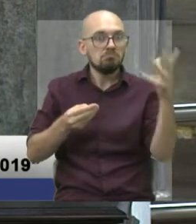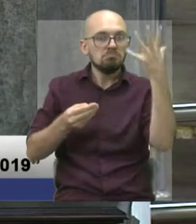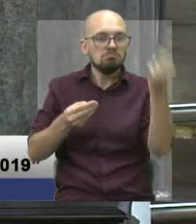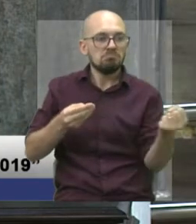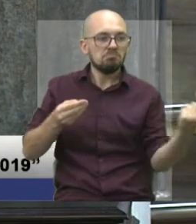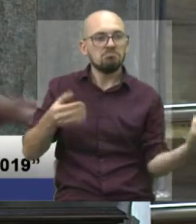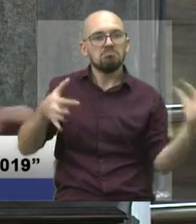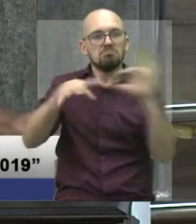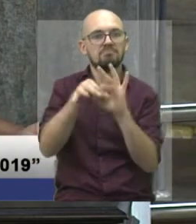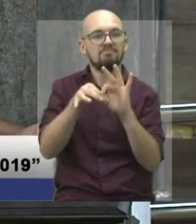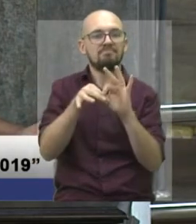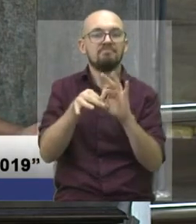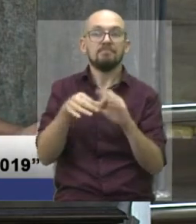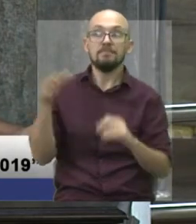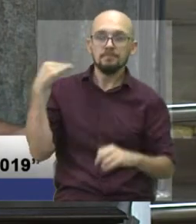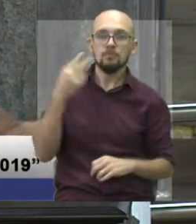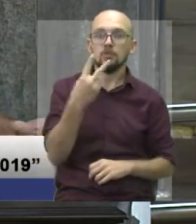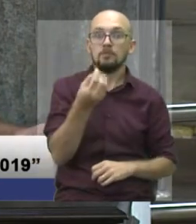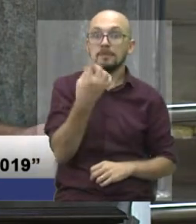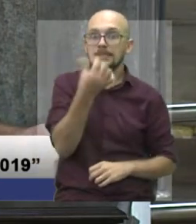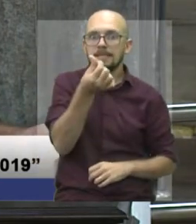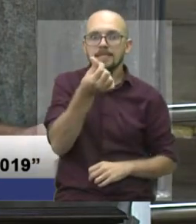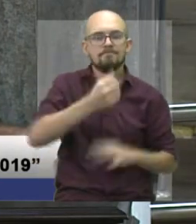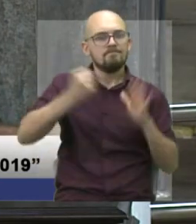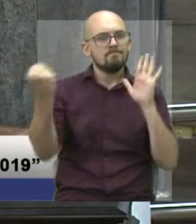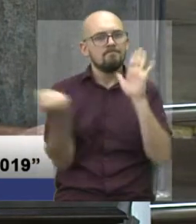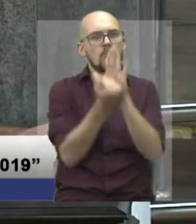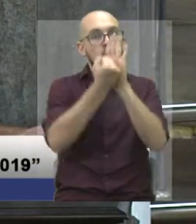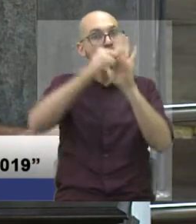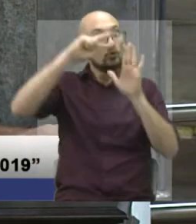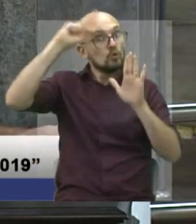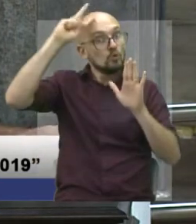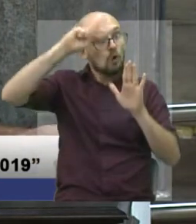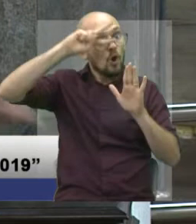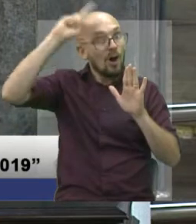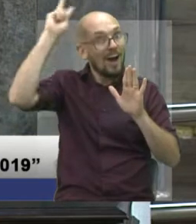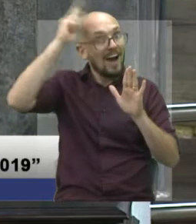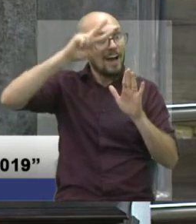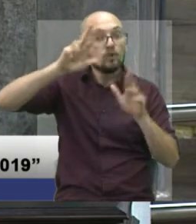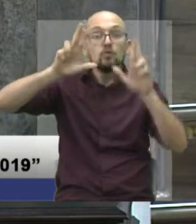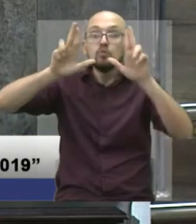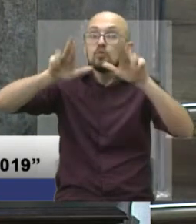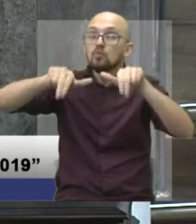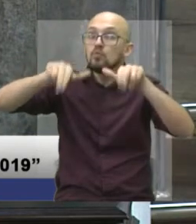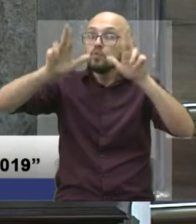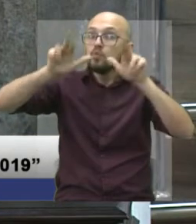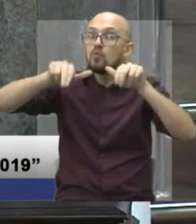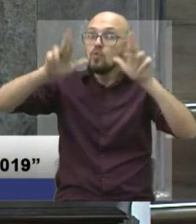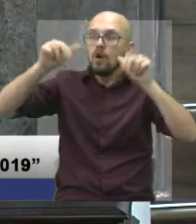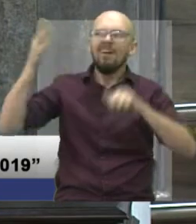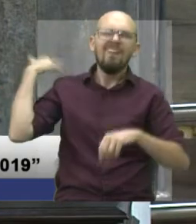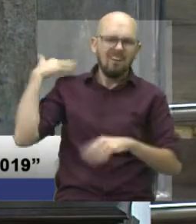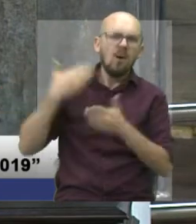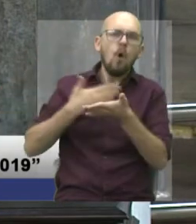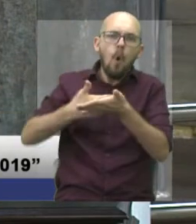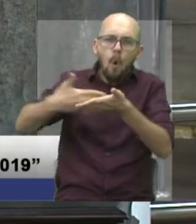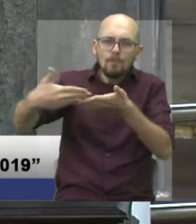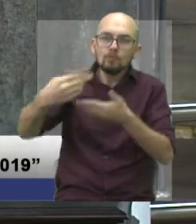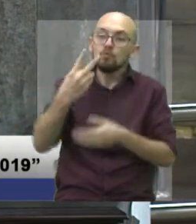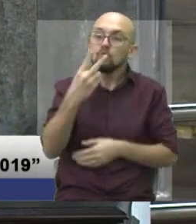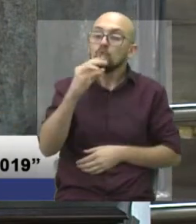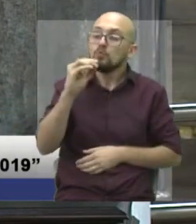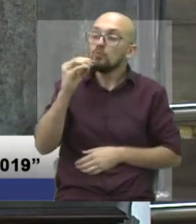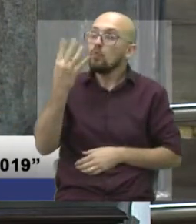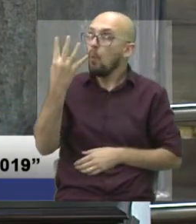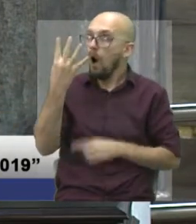em 2016, a gente fez história em Jaú. Nunca, na história do Parlamento Jovem Brasileiro, que existe desde 2004, nunca